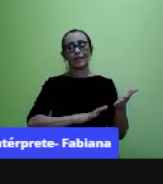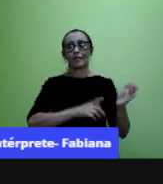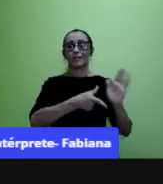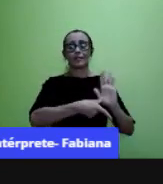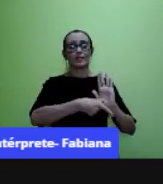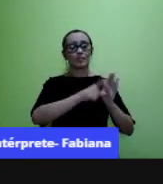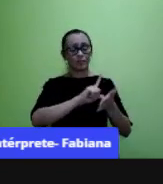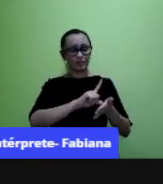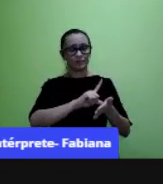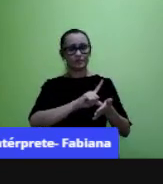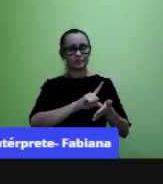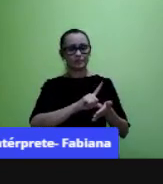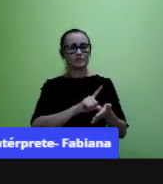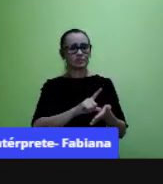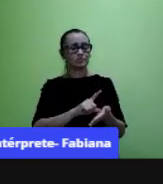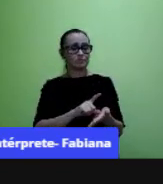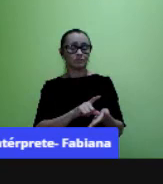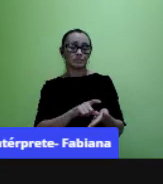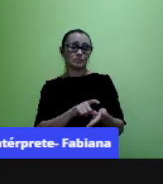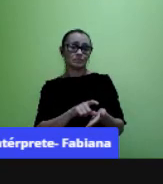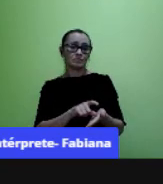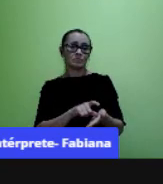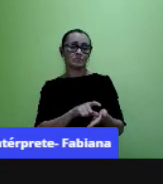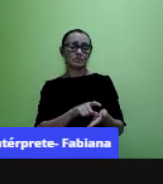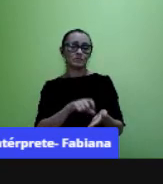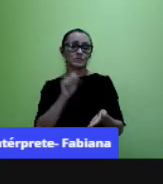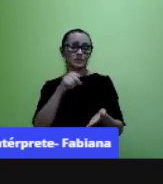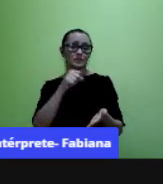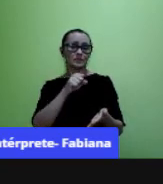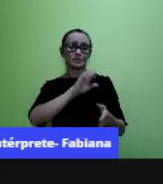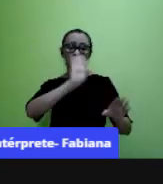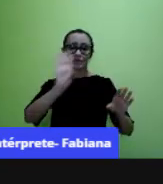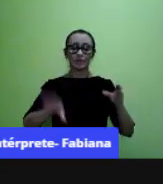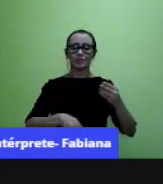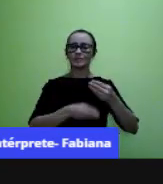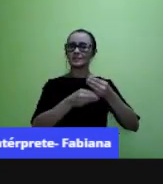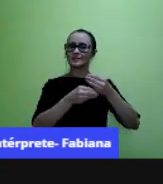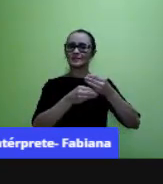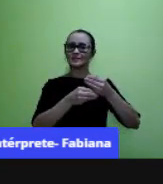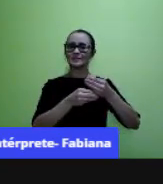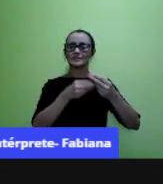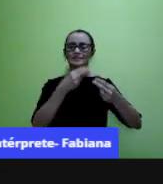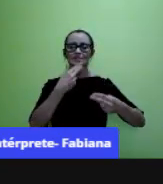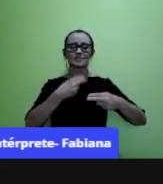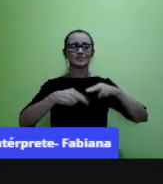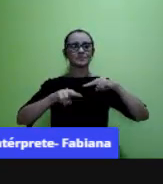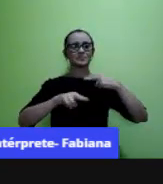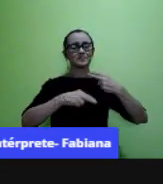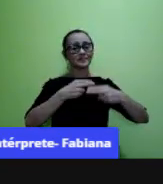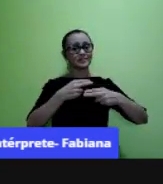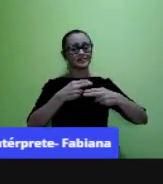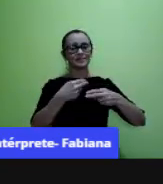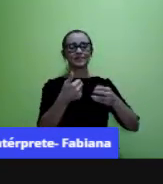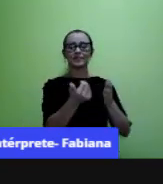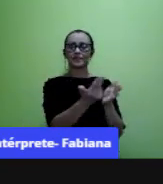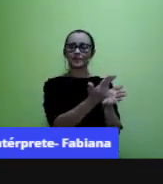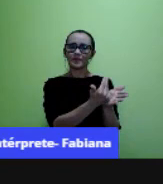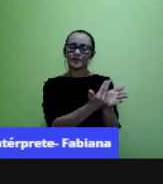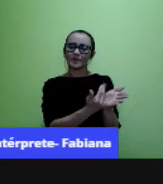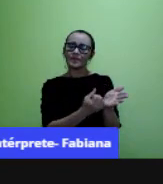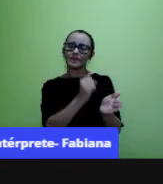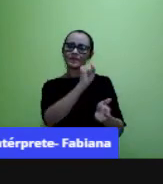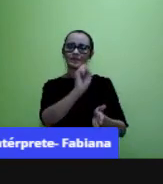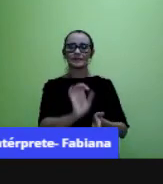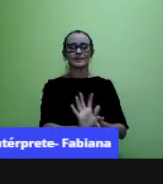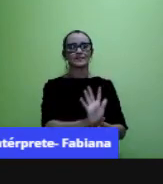atividades anteriores. Mas, eu complementei agora com a música aqui, ó. Coloquei o desenho, a foto, né,